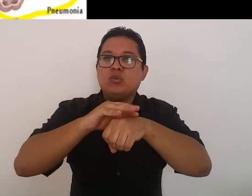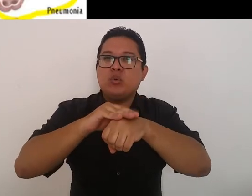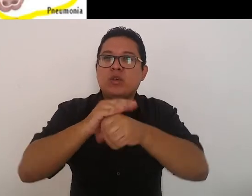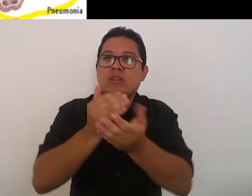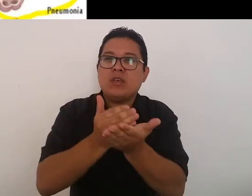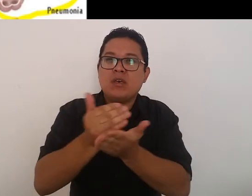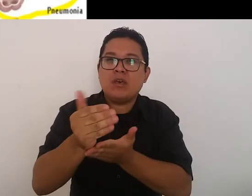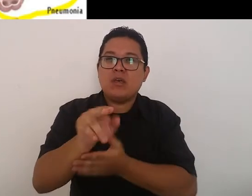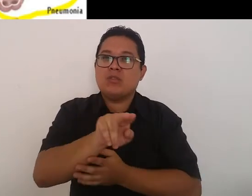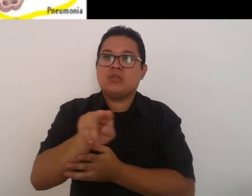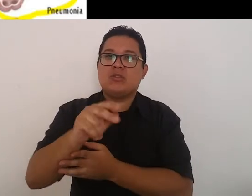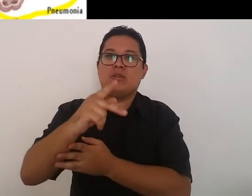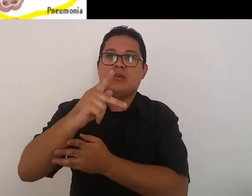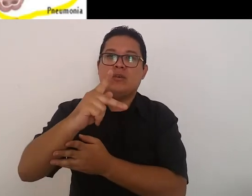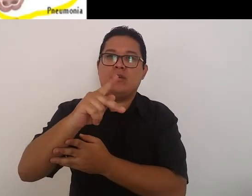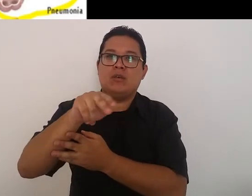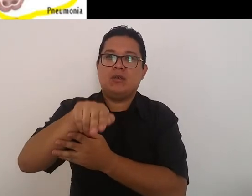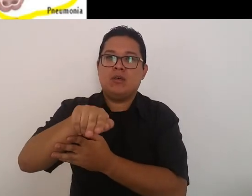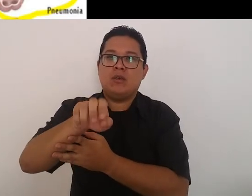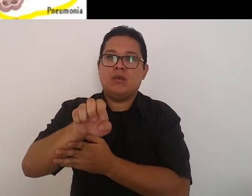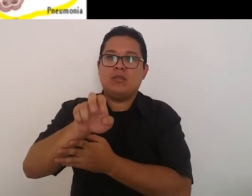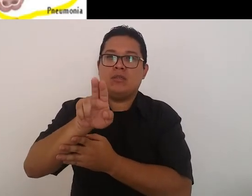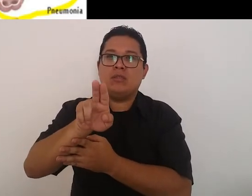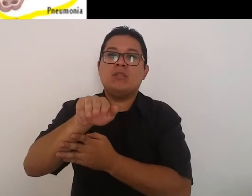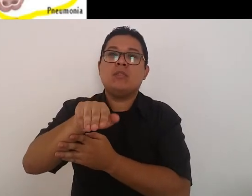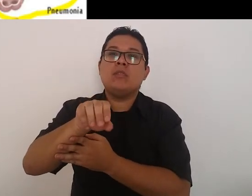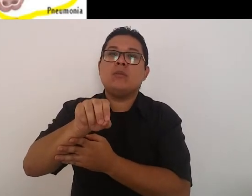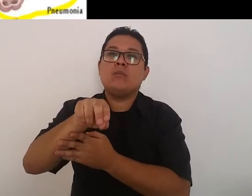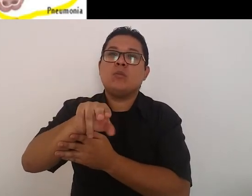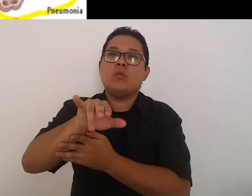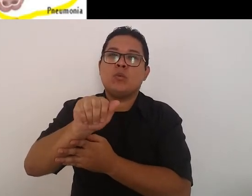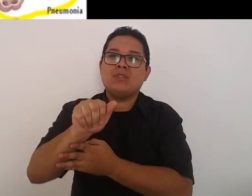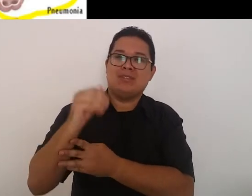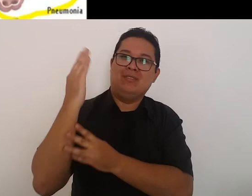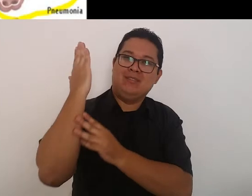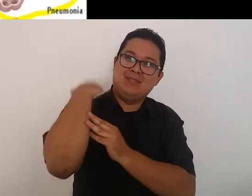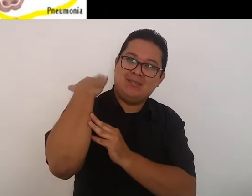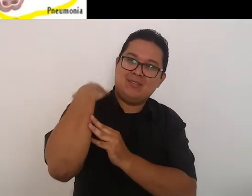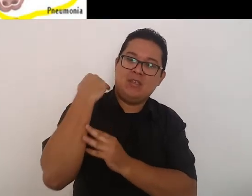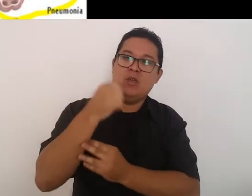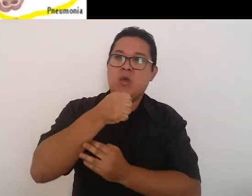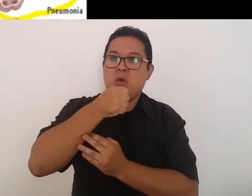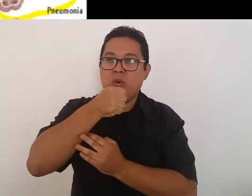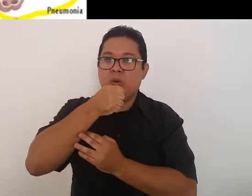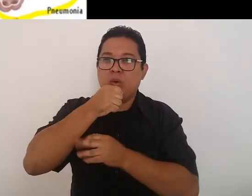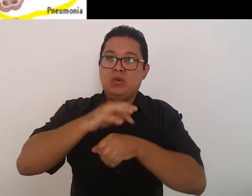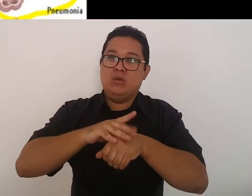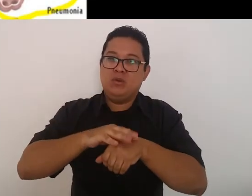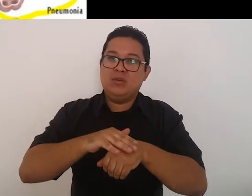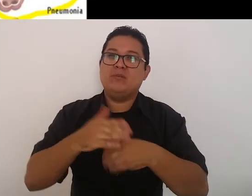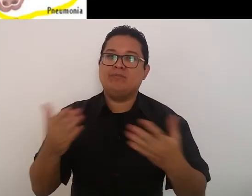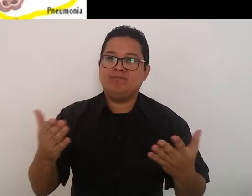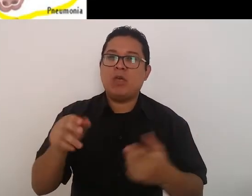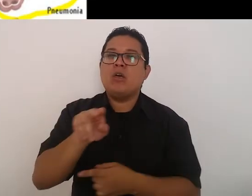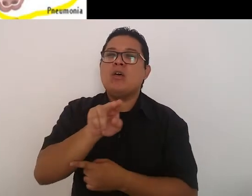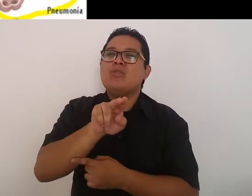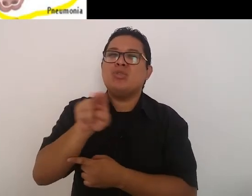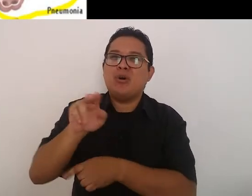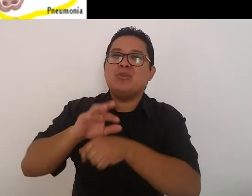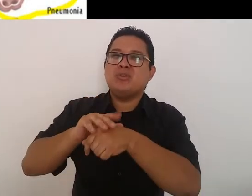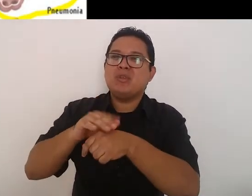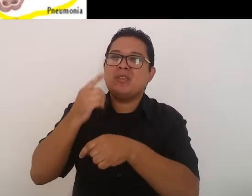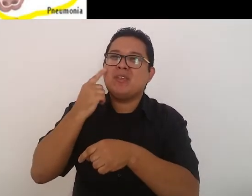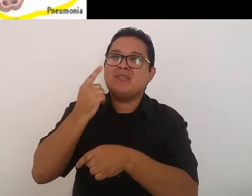pneumonia, tá? Por isso que a doença está sendo chamada de SARS, uma síndrome aguda, né? Uma síndrome respiratória